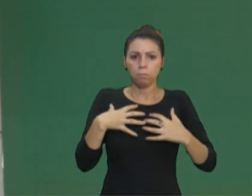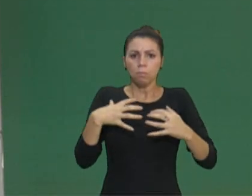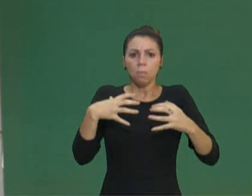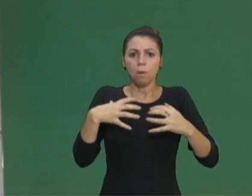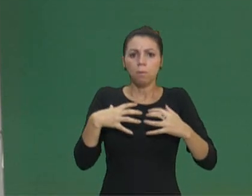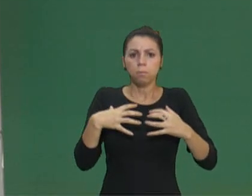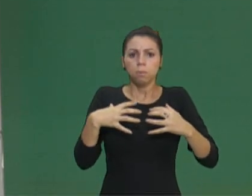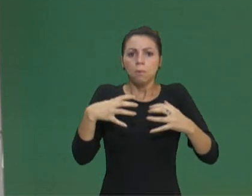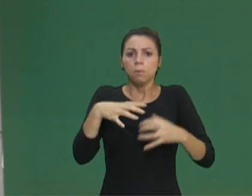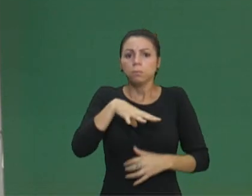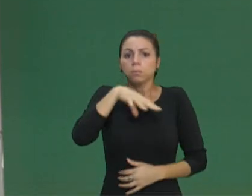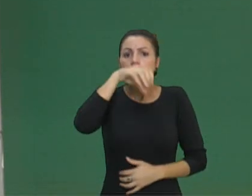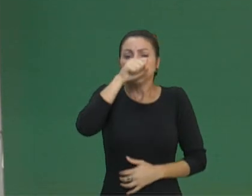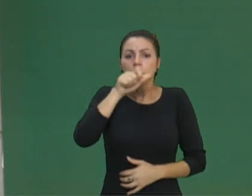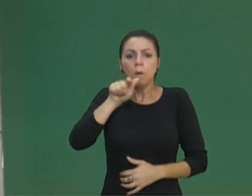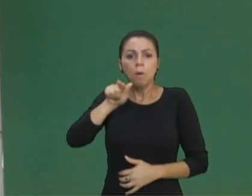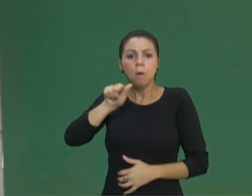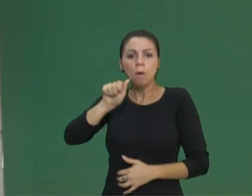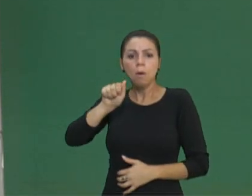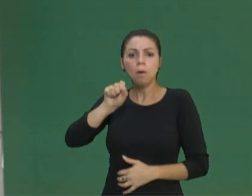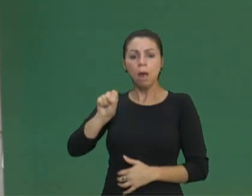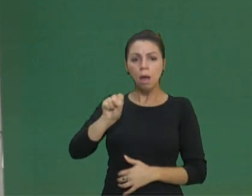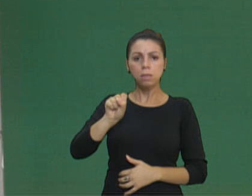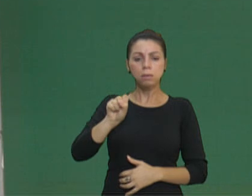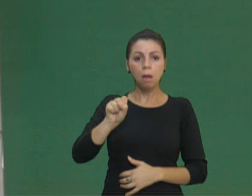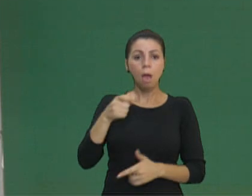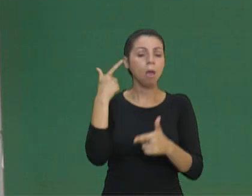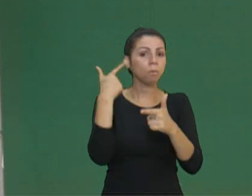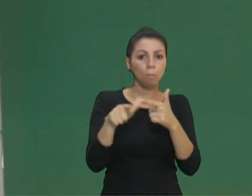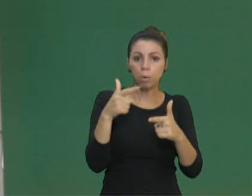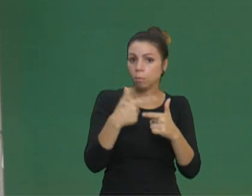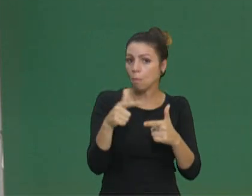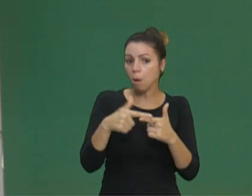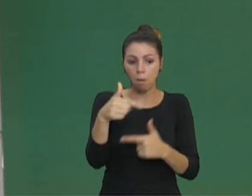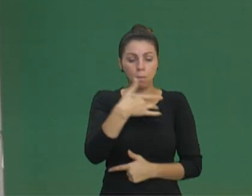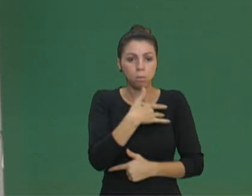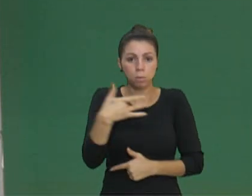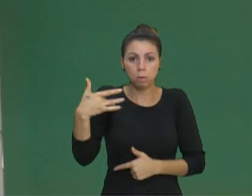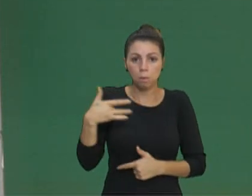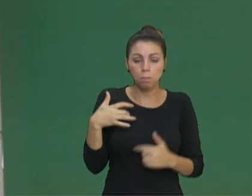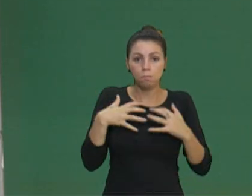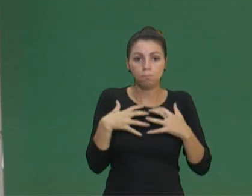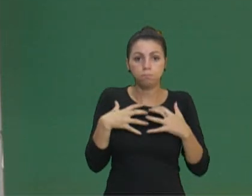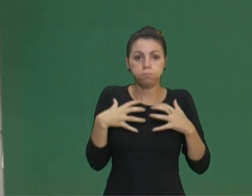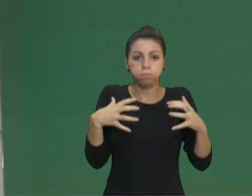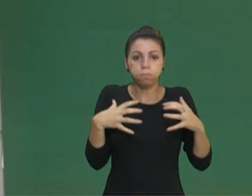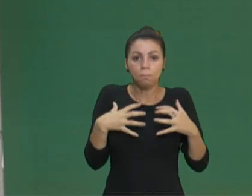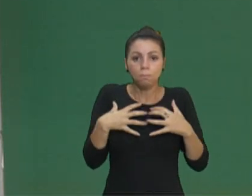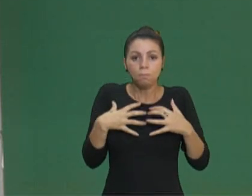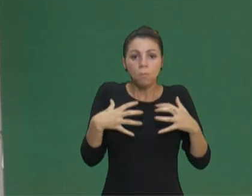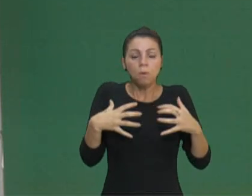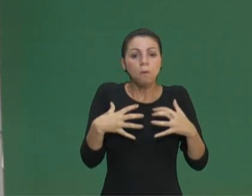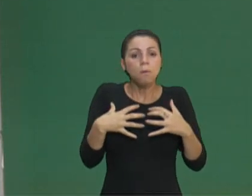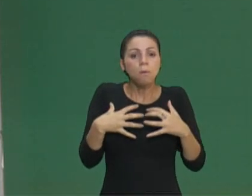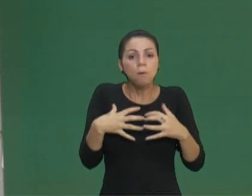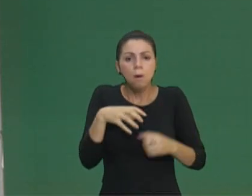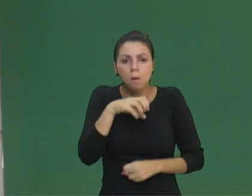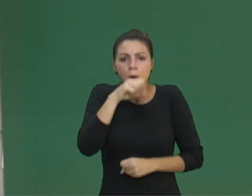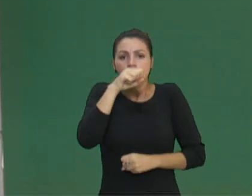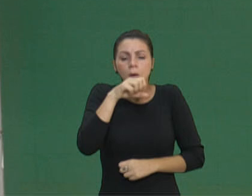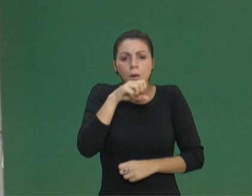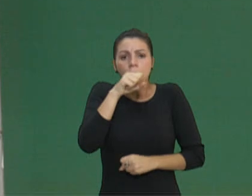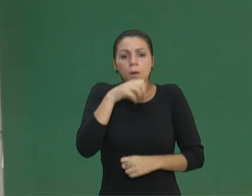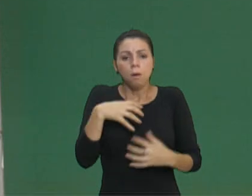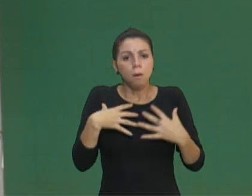inalando esses gases. Mais problemas de saúde, problemas cardiovasculares, problemas